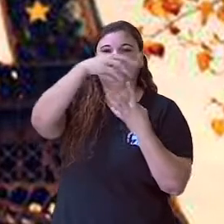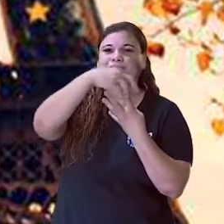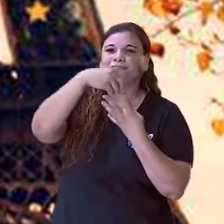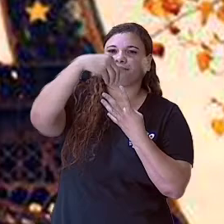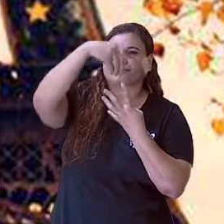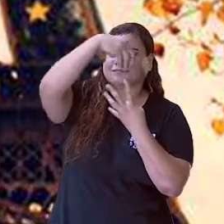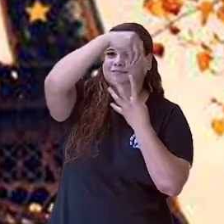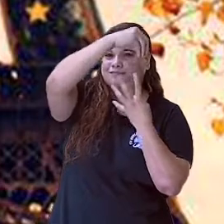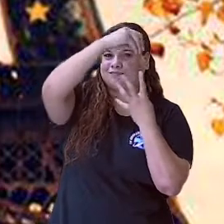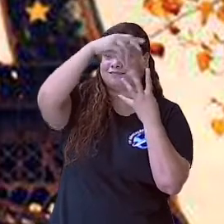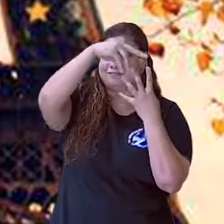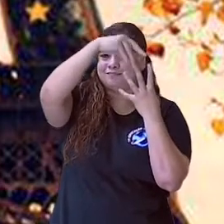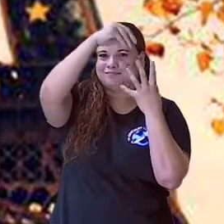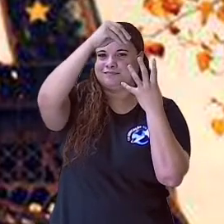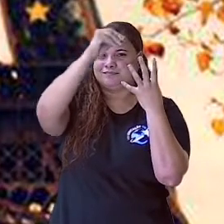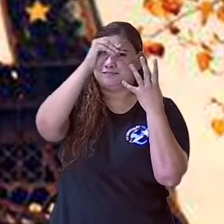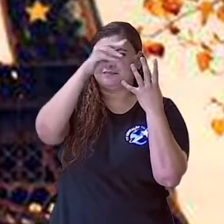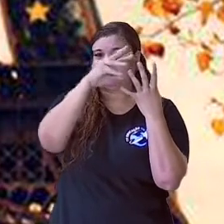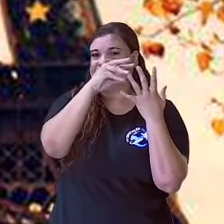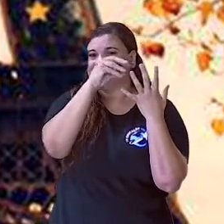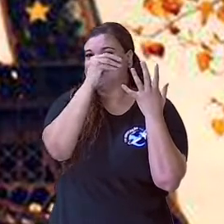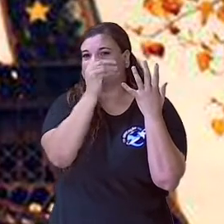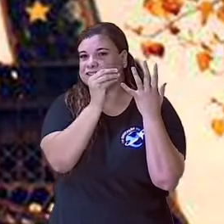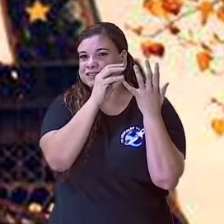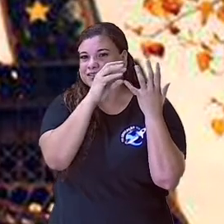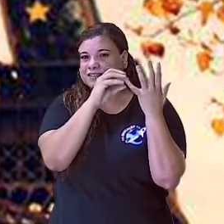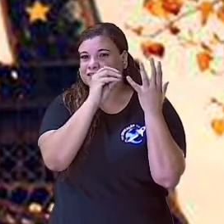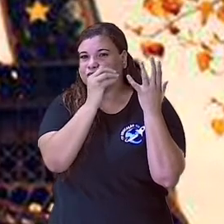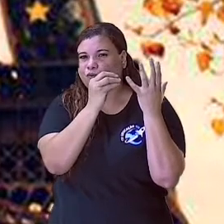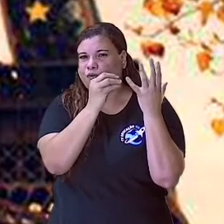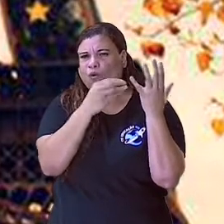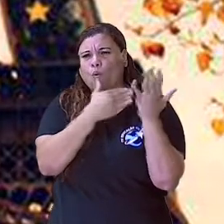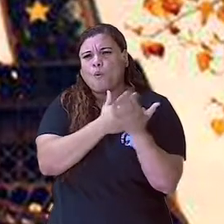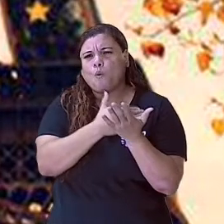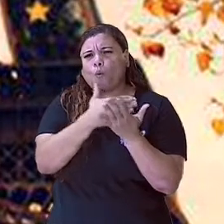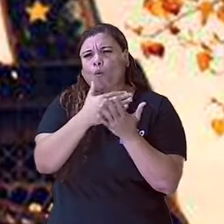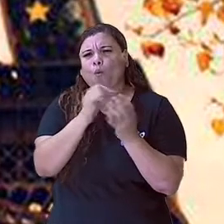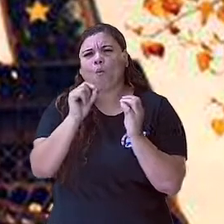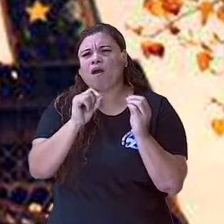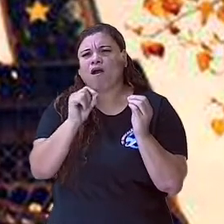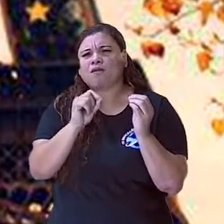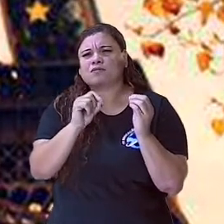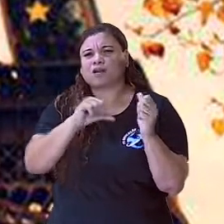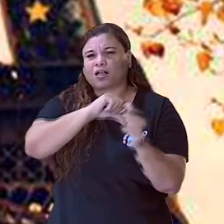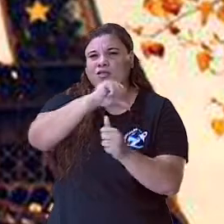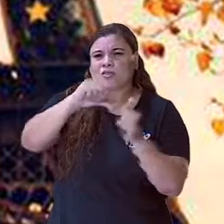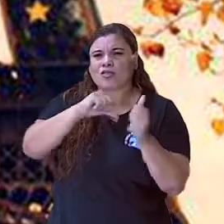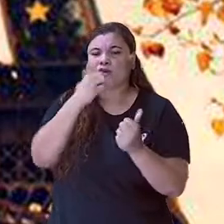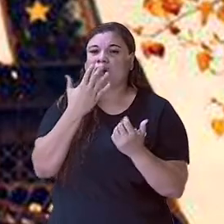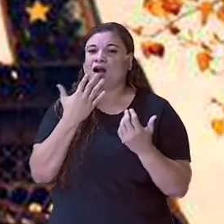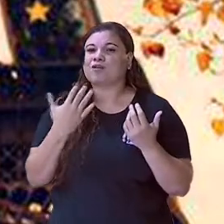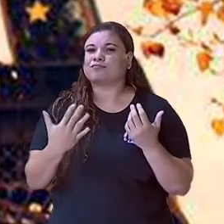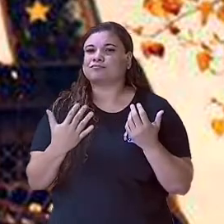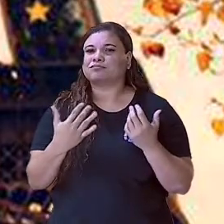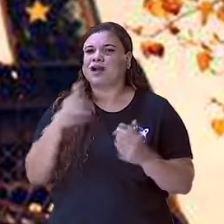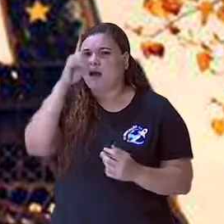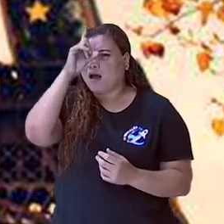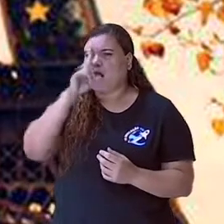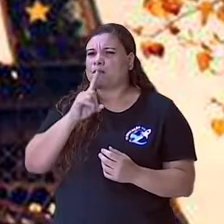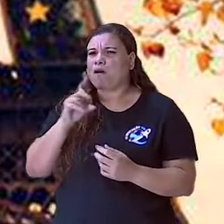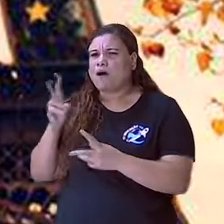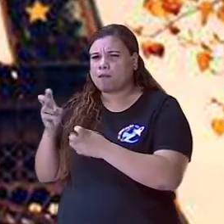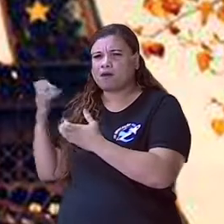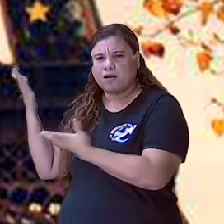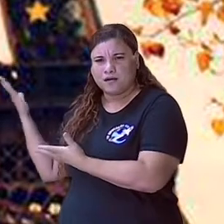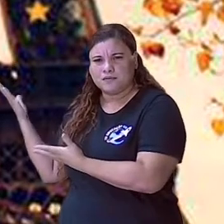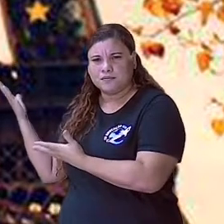Caducifólias. Por quê? Elas perdem as folhas, as folhas vão amarelando, depois elas vão cair. Essa